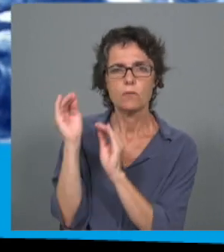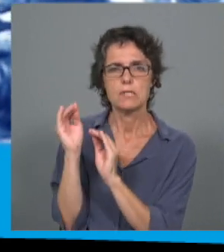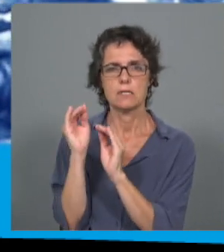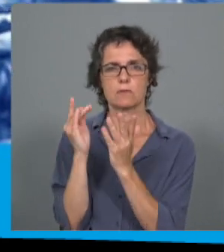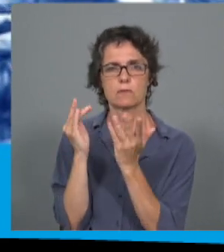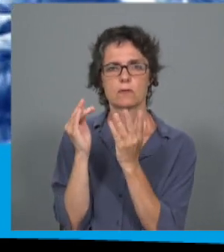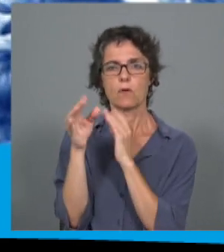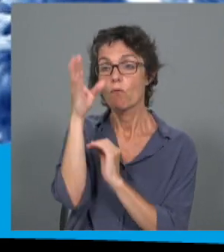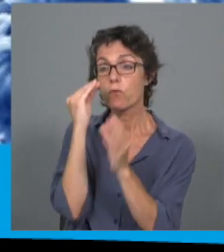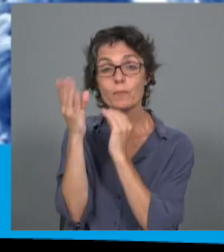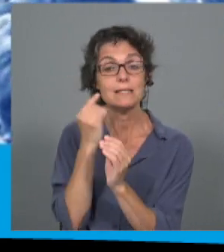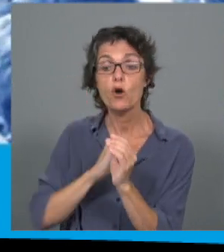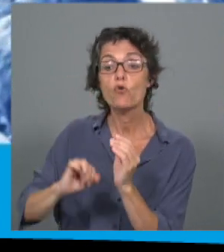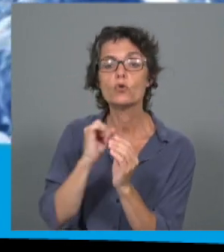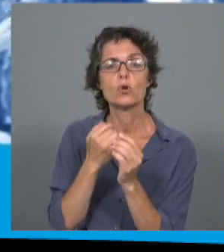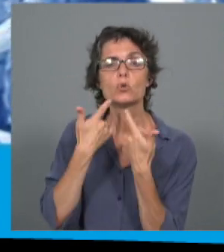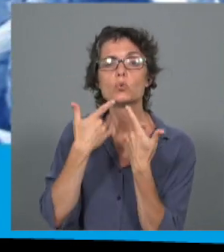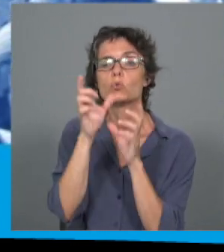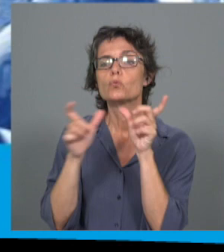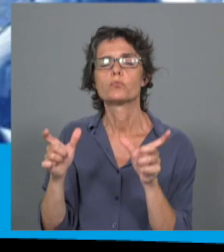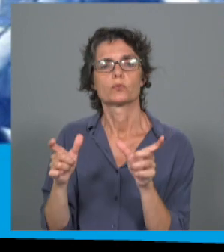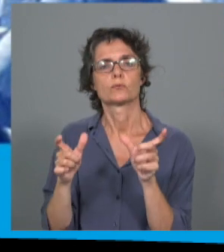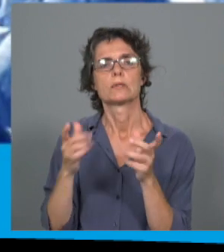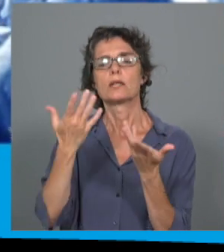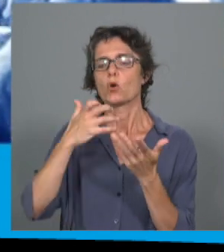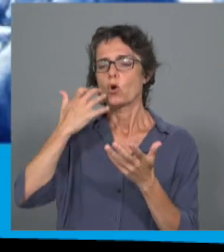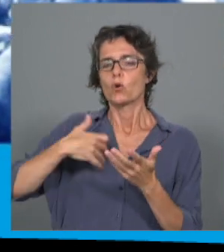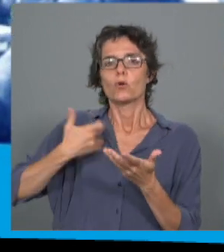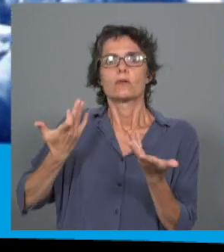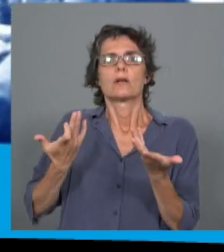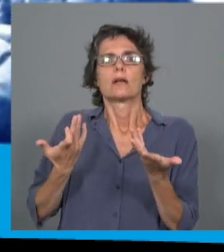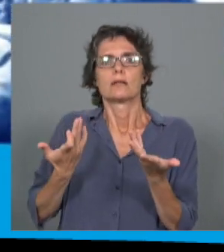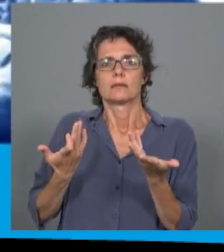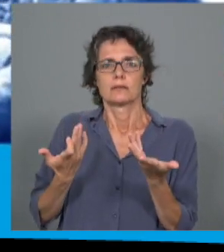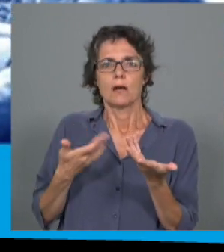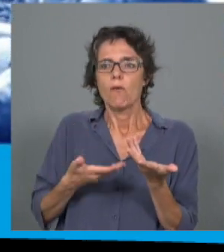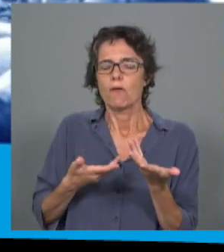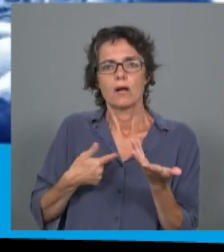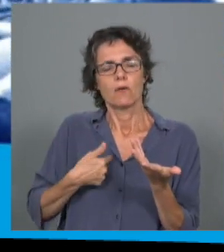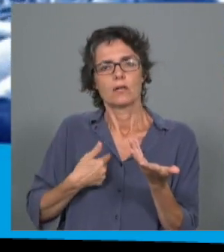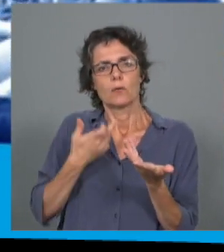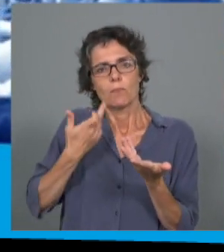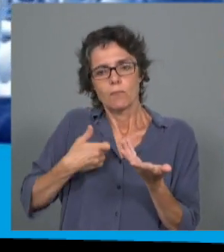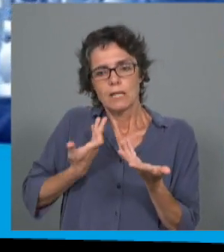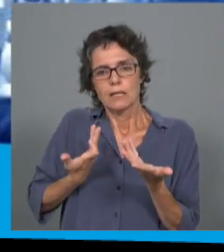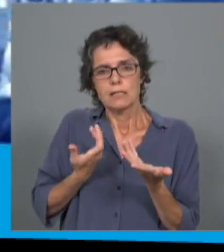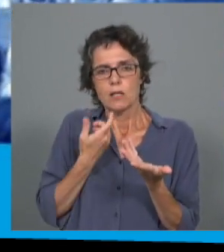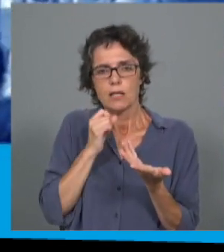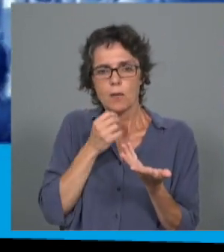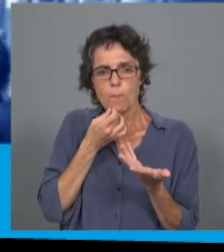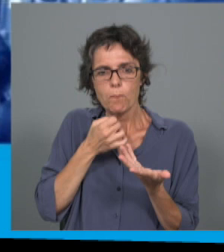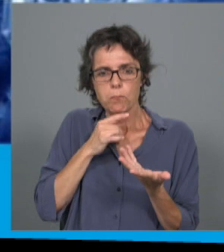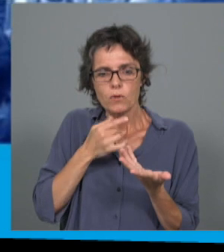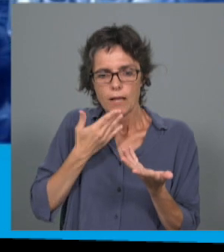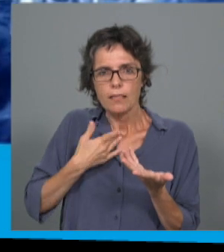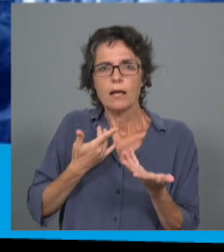um cuidado de quem tem o privilégio, a graça e a incumbência de aprofundar teologicamente também a sua